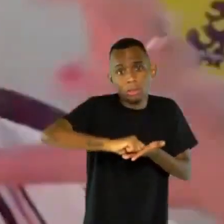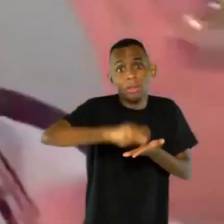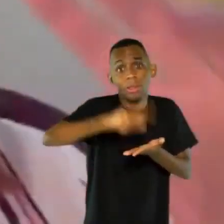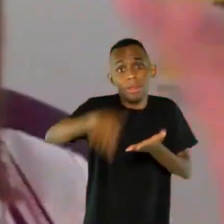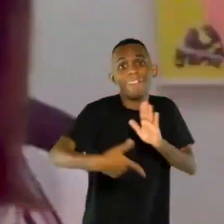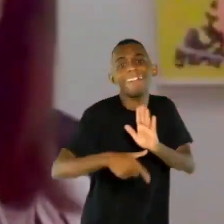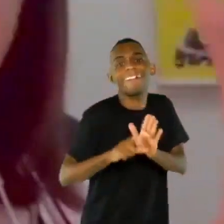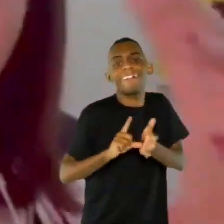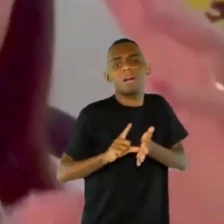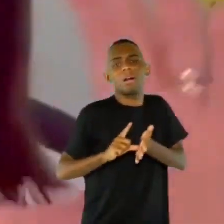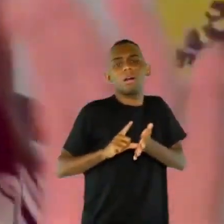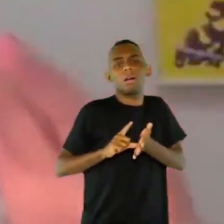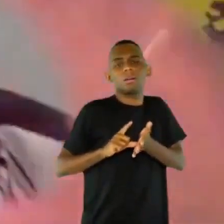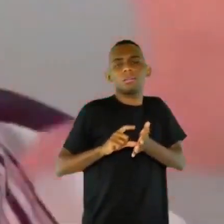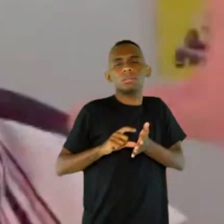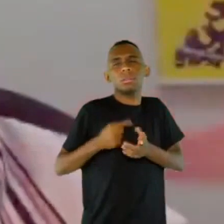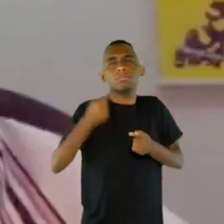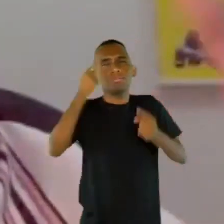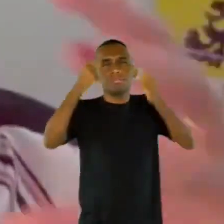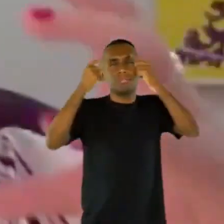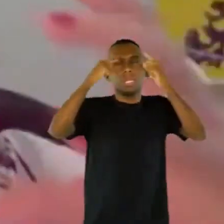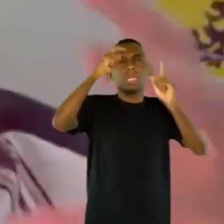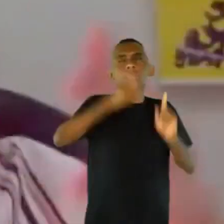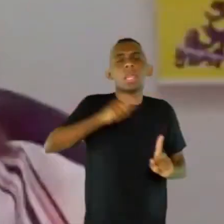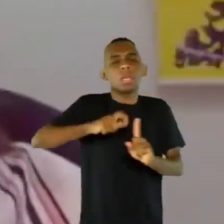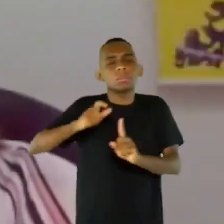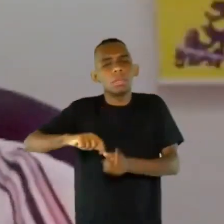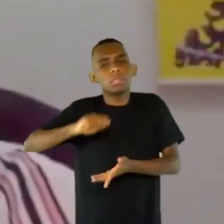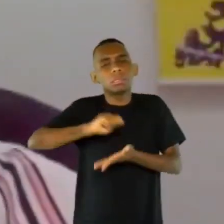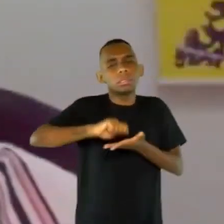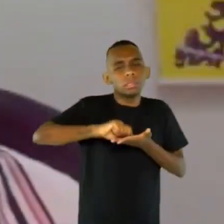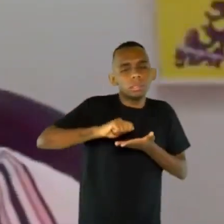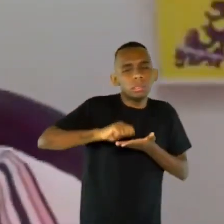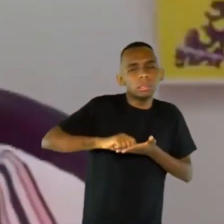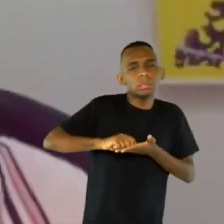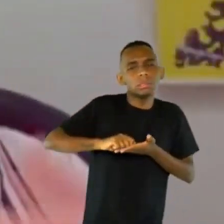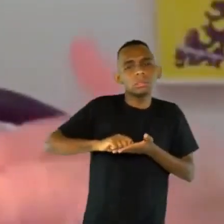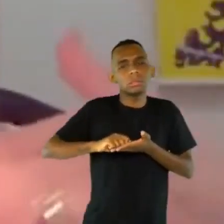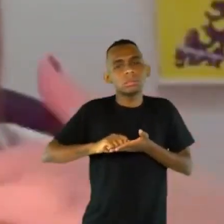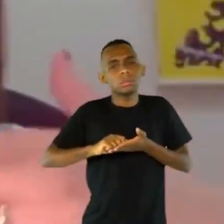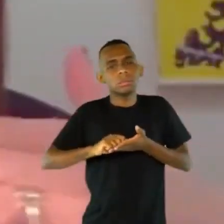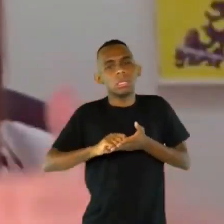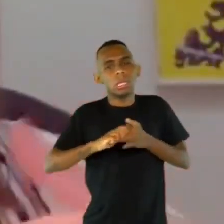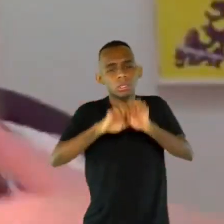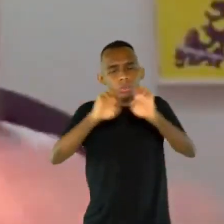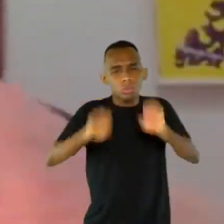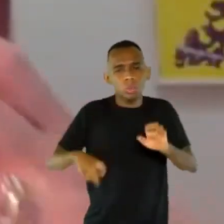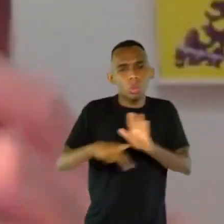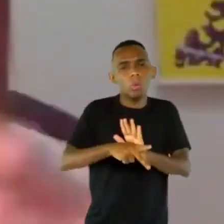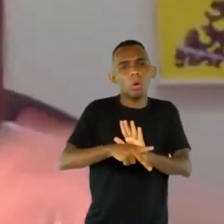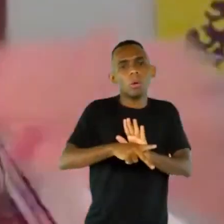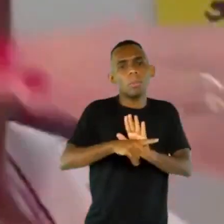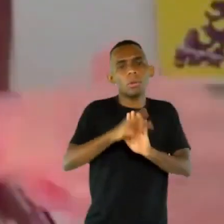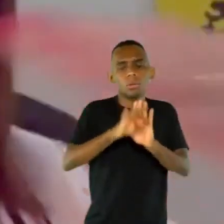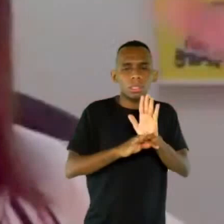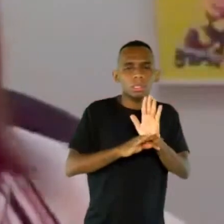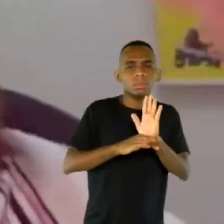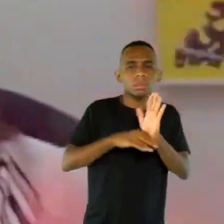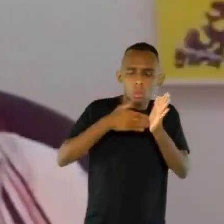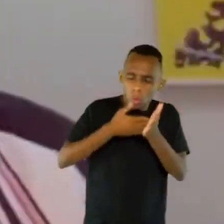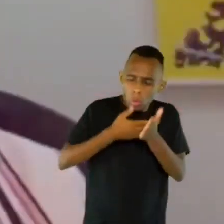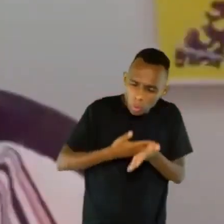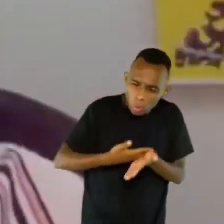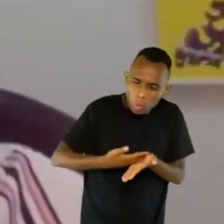você está criando os personagens, quando você está criando a estrutura do romance, entendeu? E aí na hora que você começa, ele já